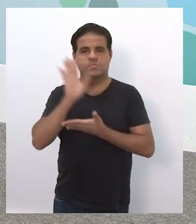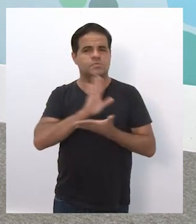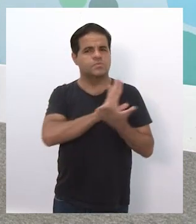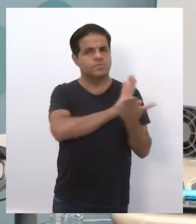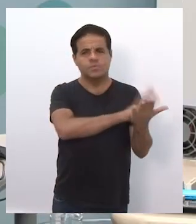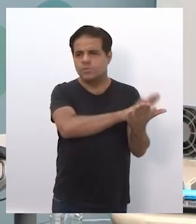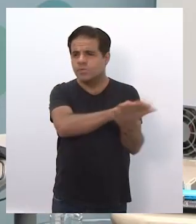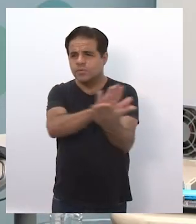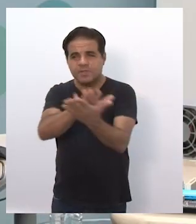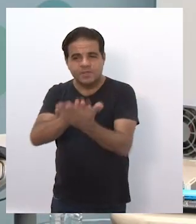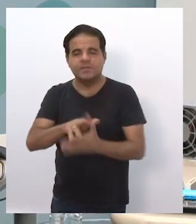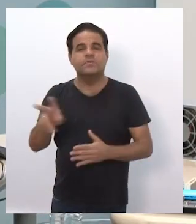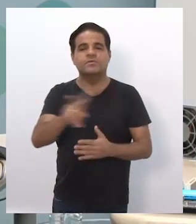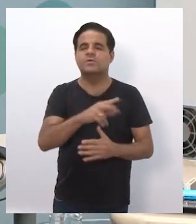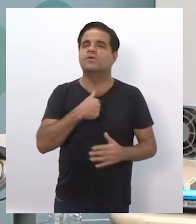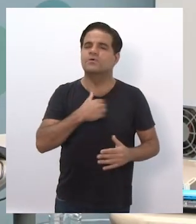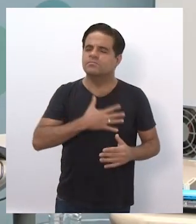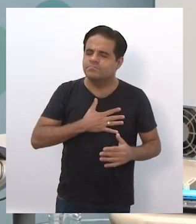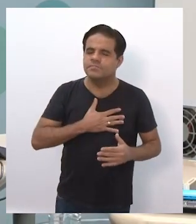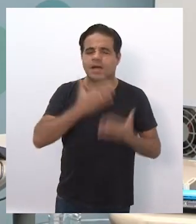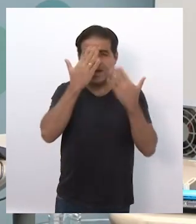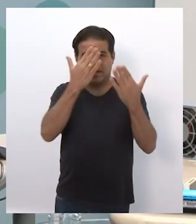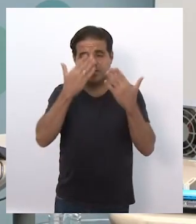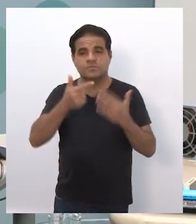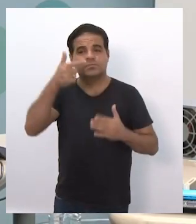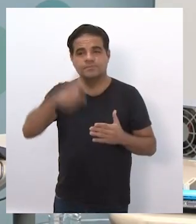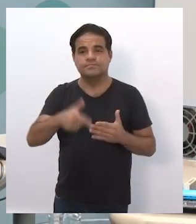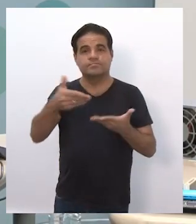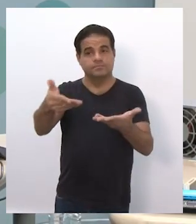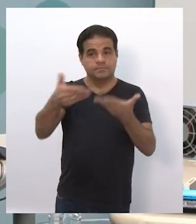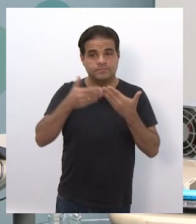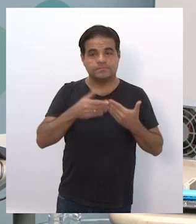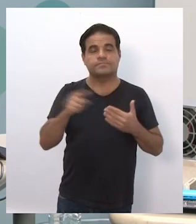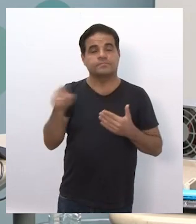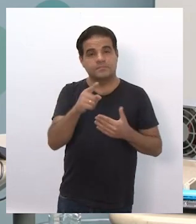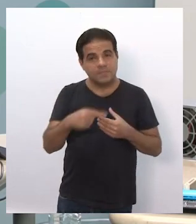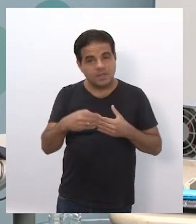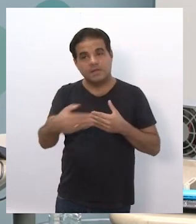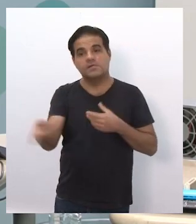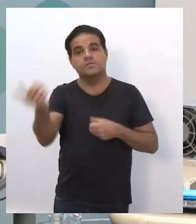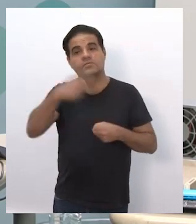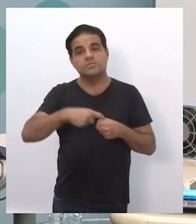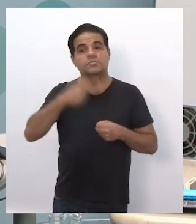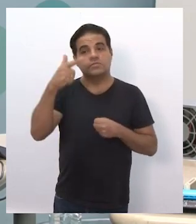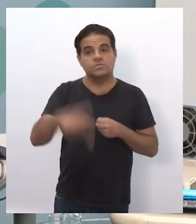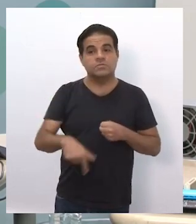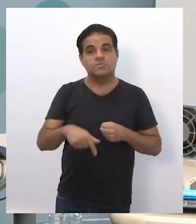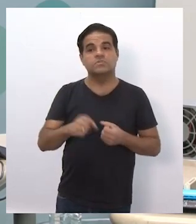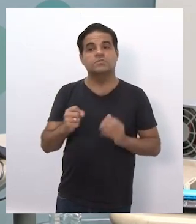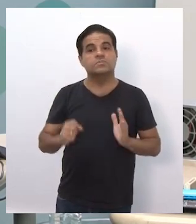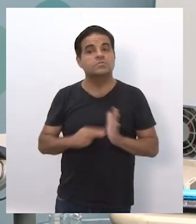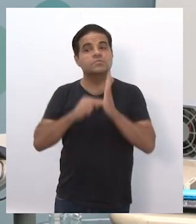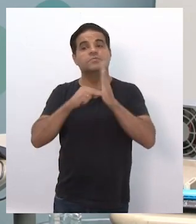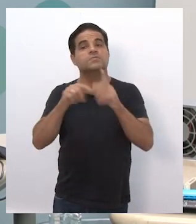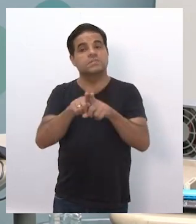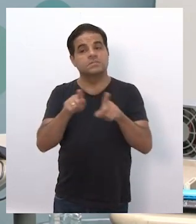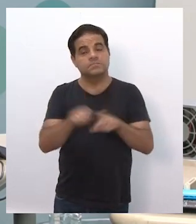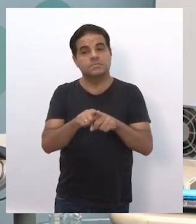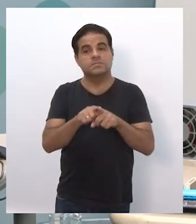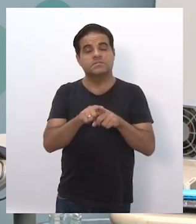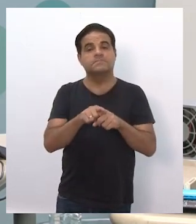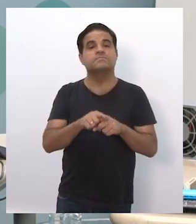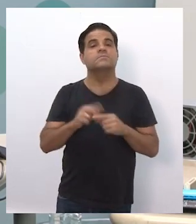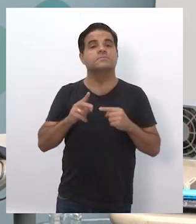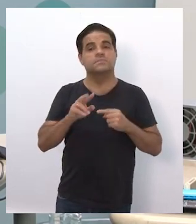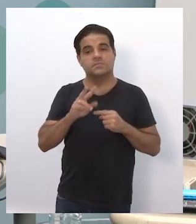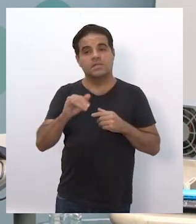vocês, meninos, eu agradeço. Já fica aqui de novo o convite para vocês retornarem aí para a gente falar um pouquinho dos softwares. Vai